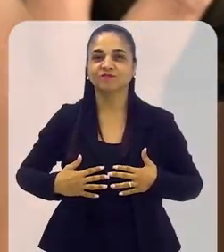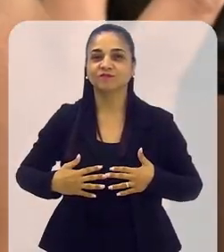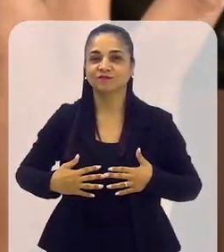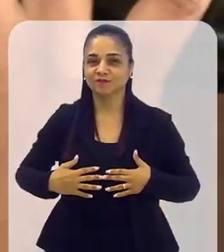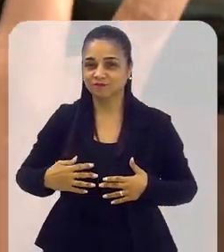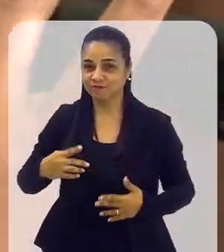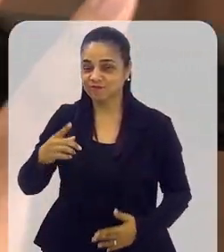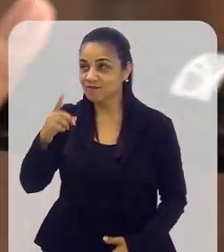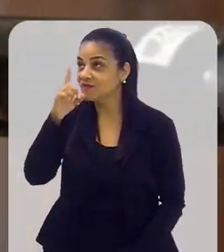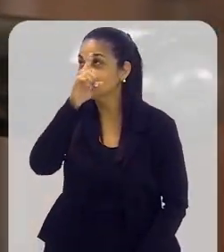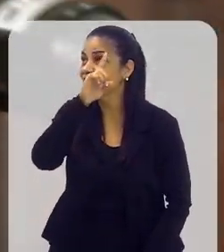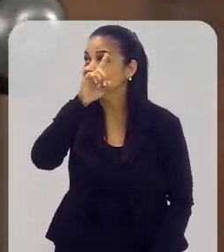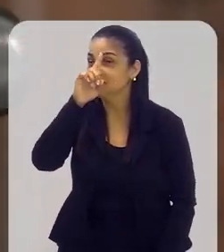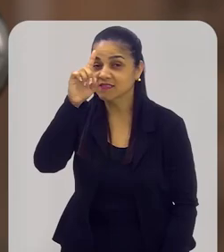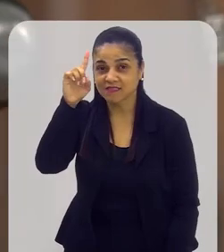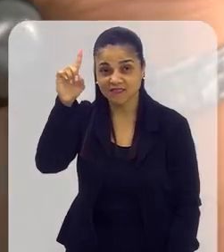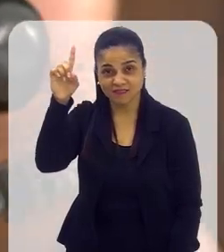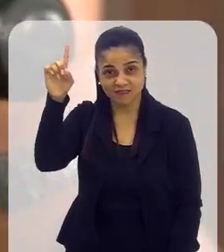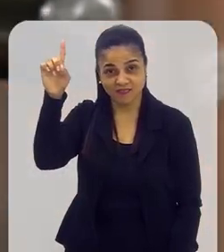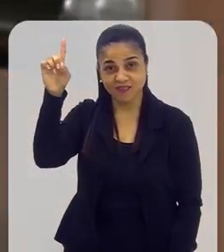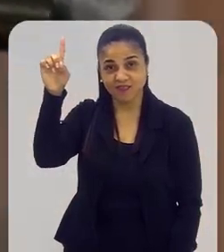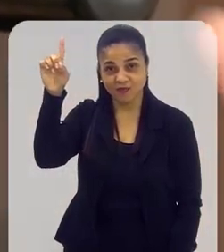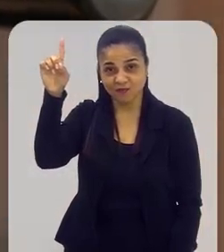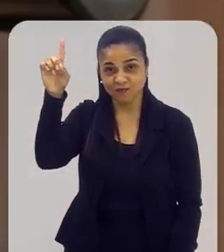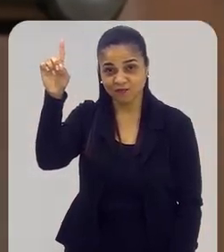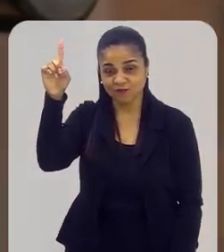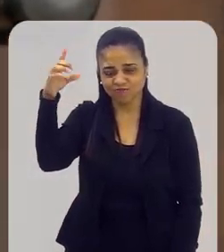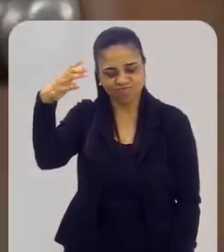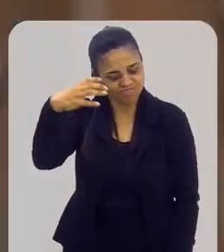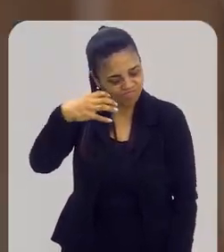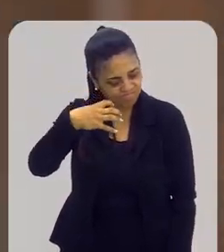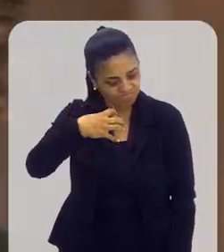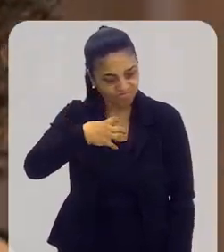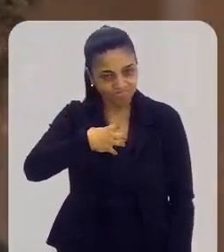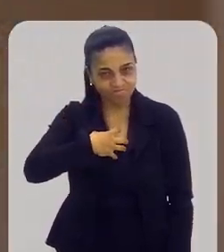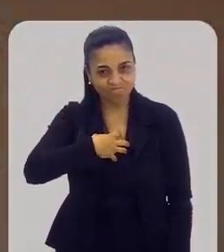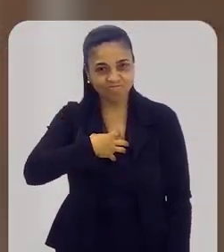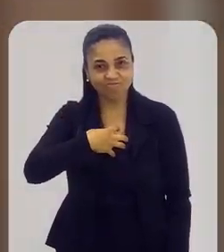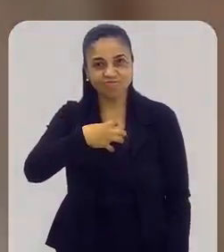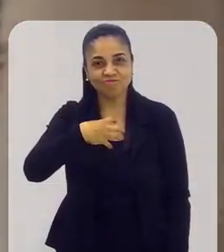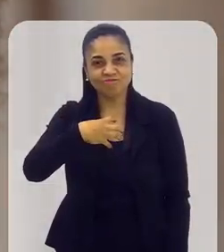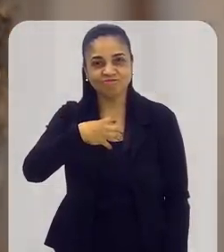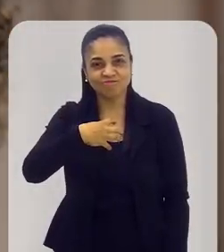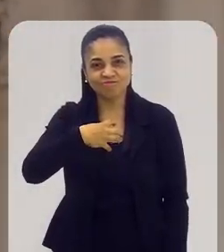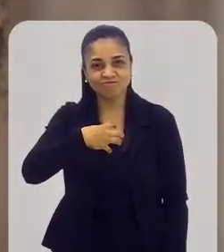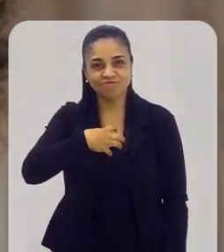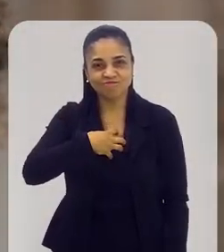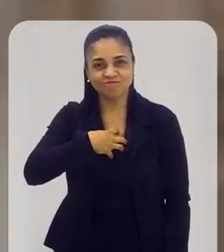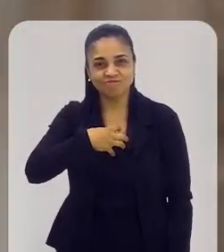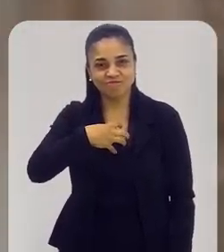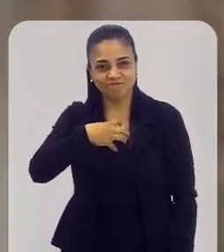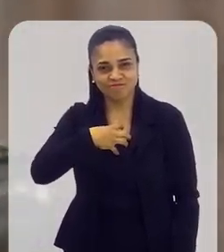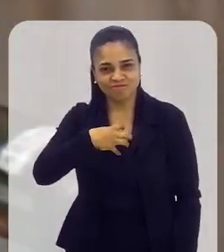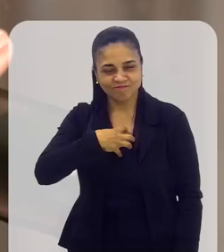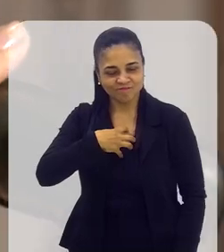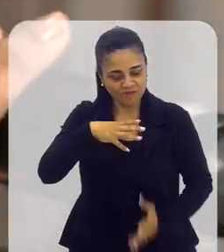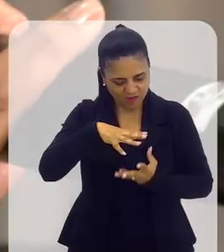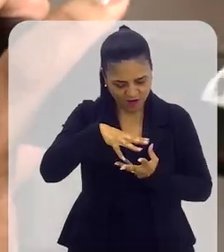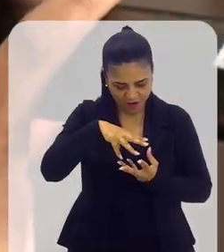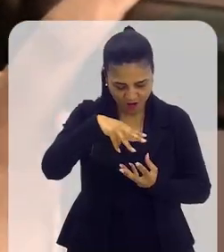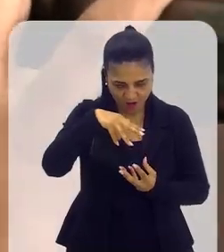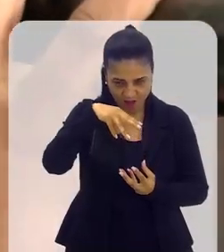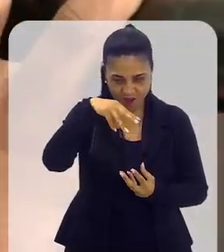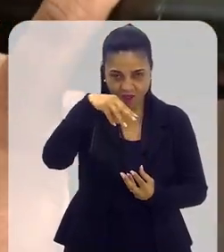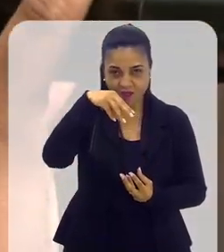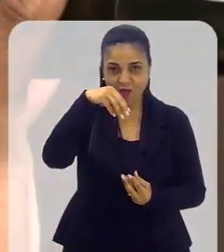Por Deus que sem senti que